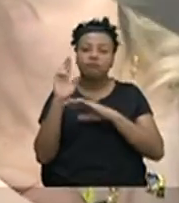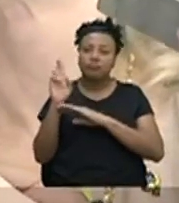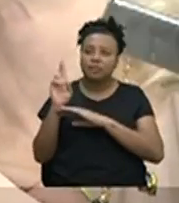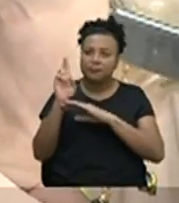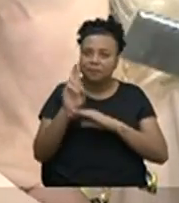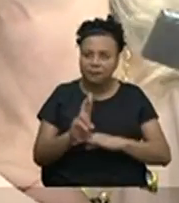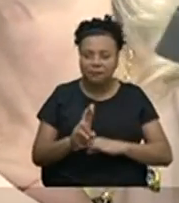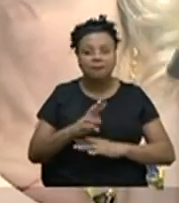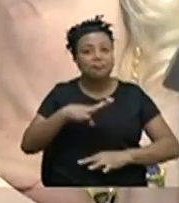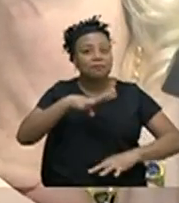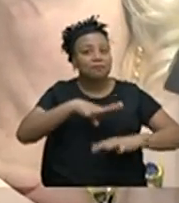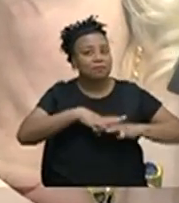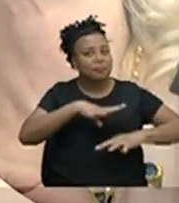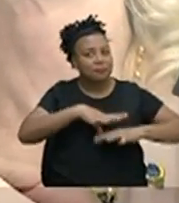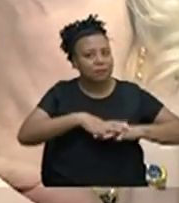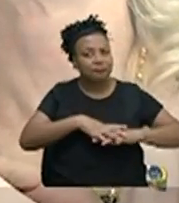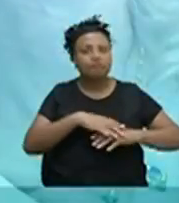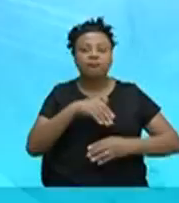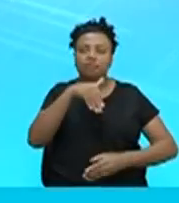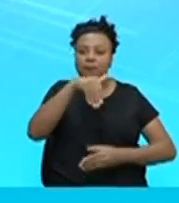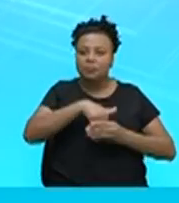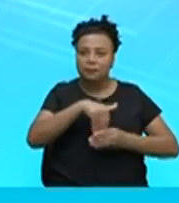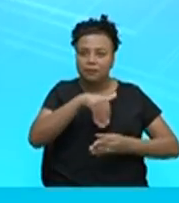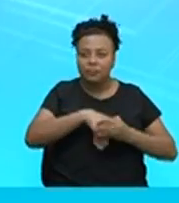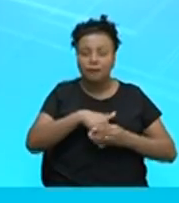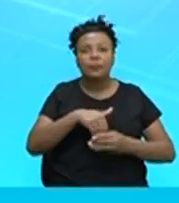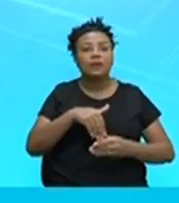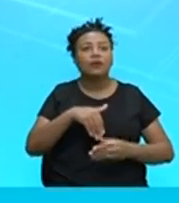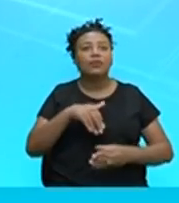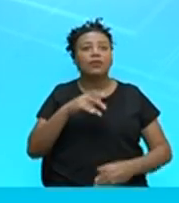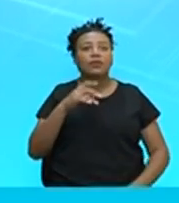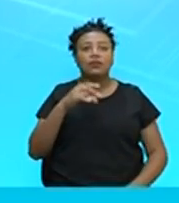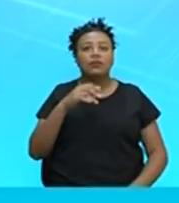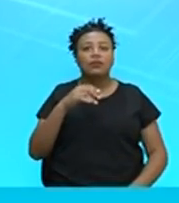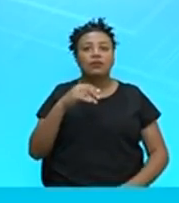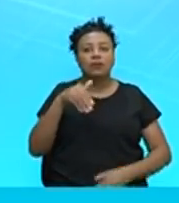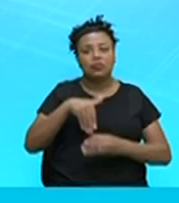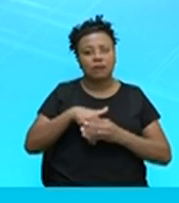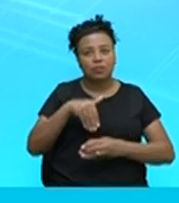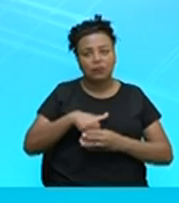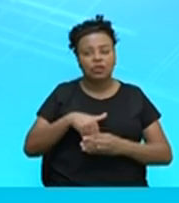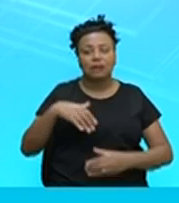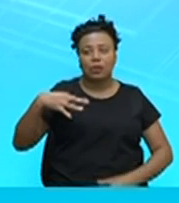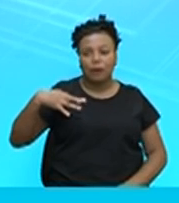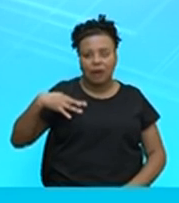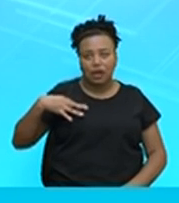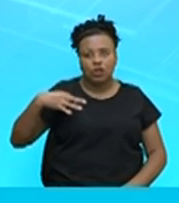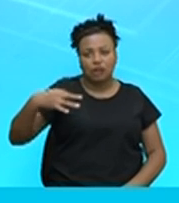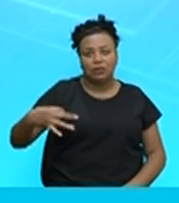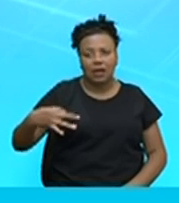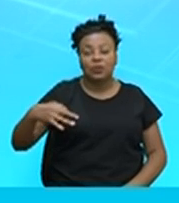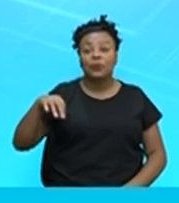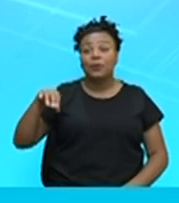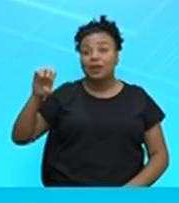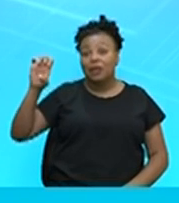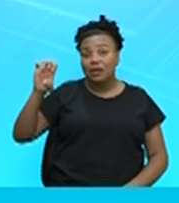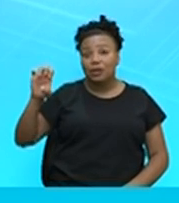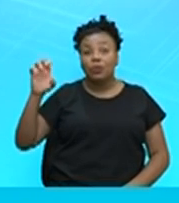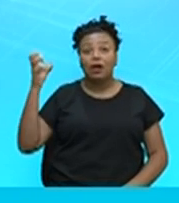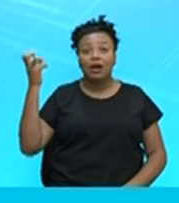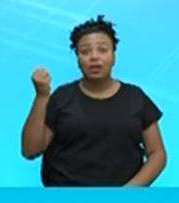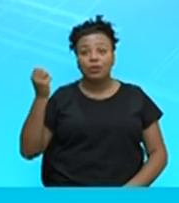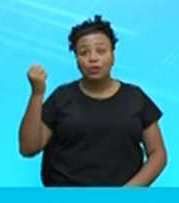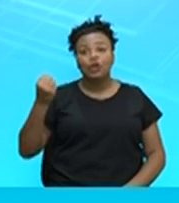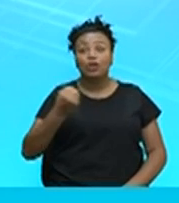representam matematicamente eleito o deputado, aliás, o candidato Eduardo Leite,